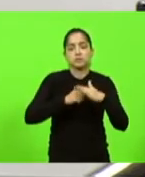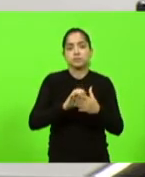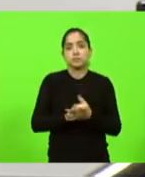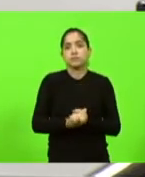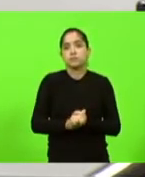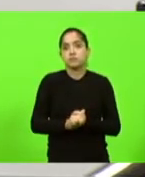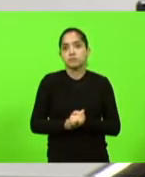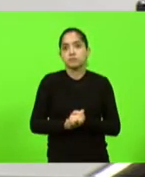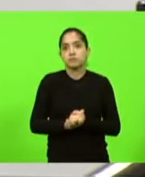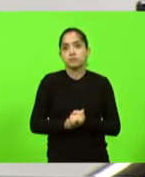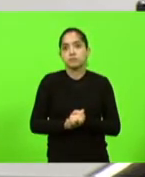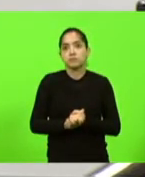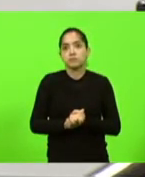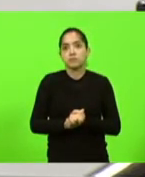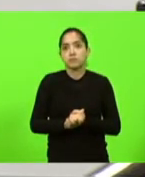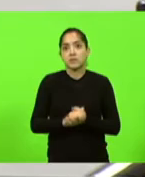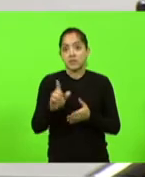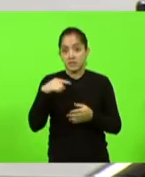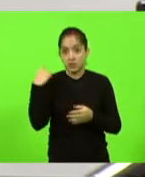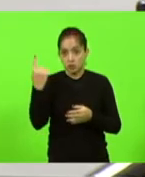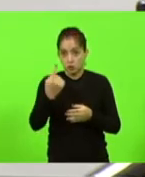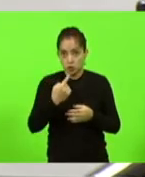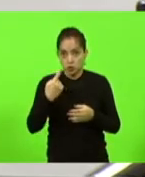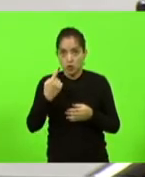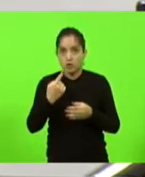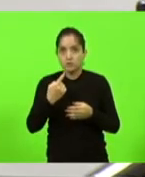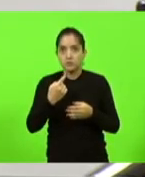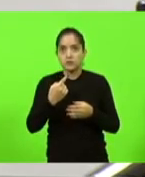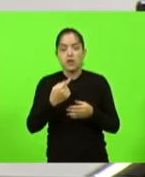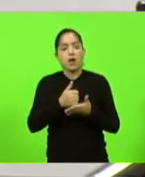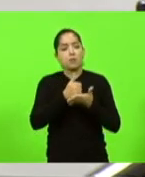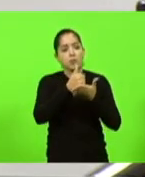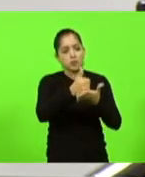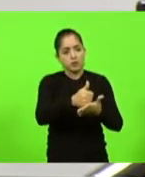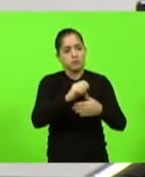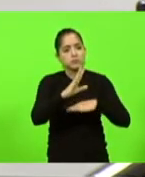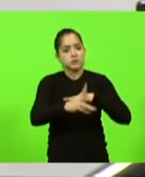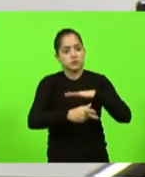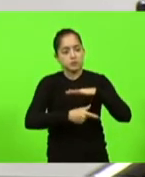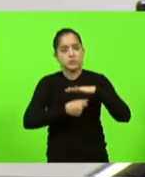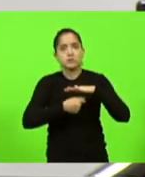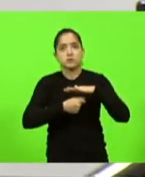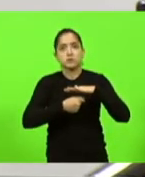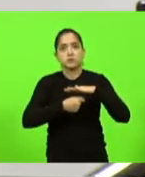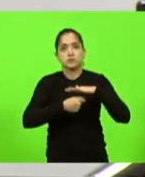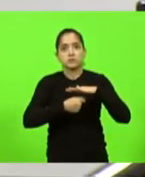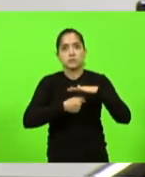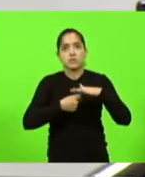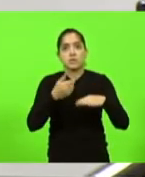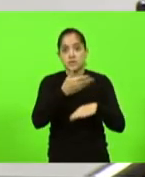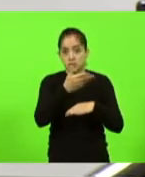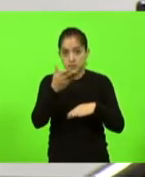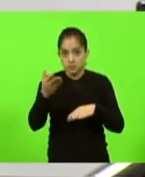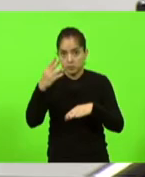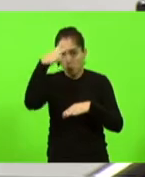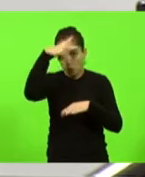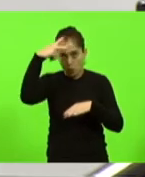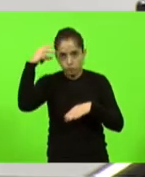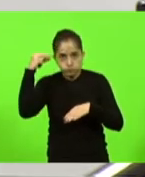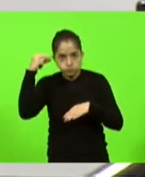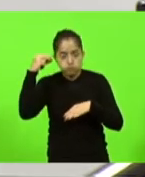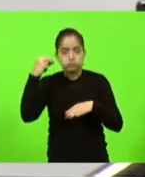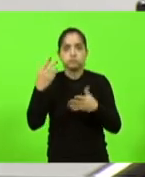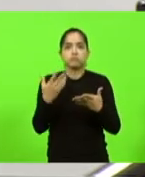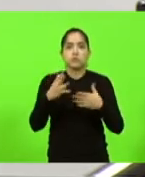Está dizendo que nós, deputados, somos coniventes com a corrupção de Santa Catarina. Estão dizendo que os prefeitos são corruptos de Santa Catarina.